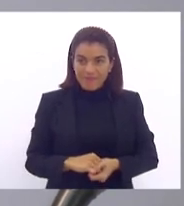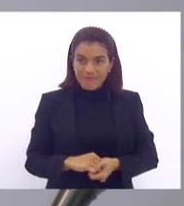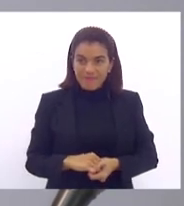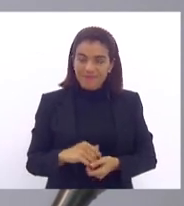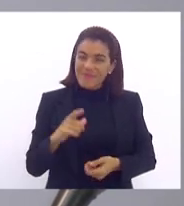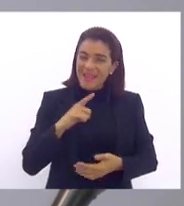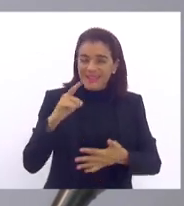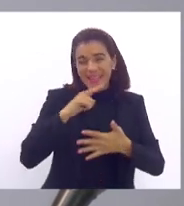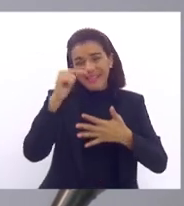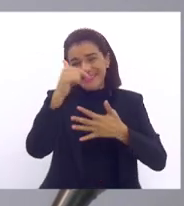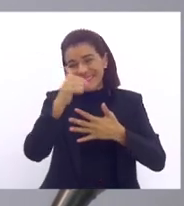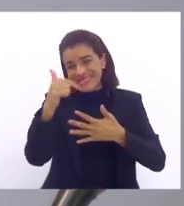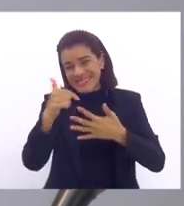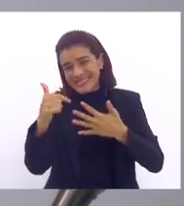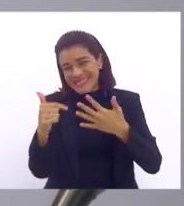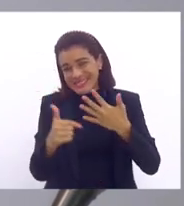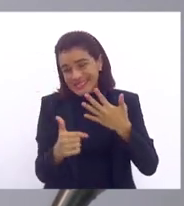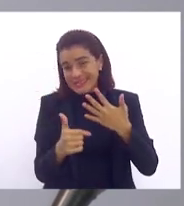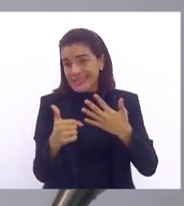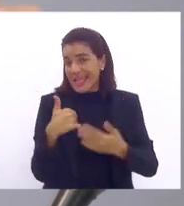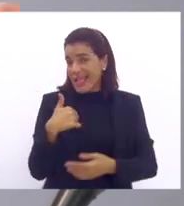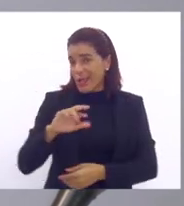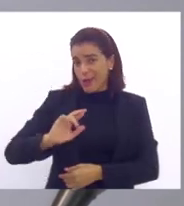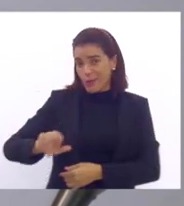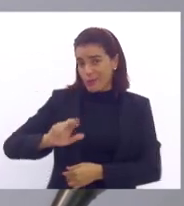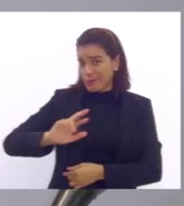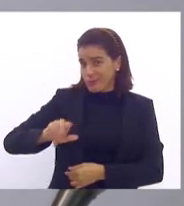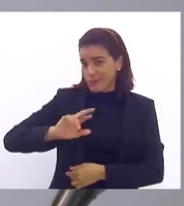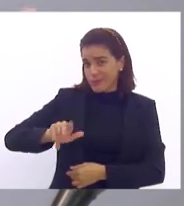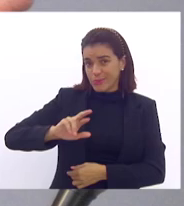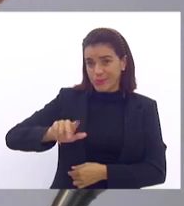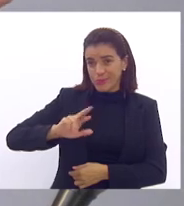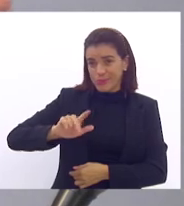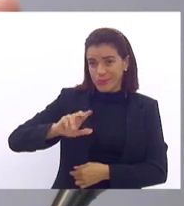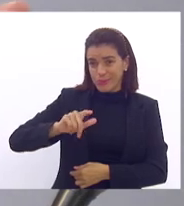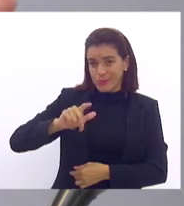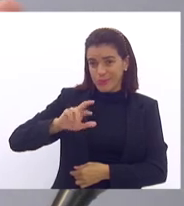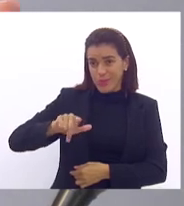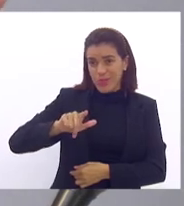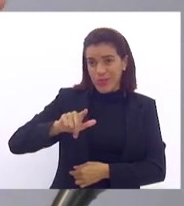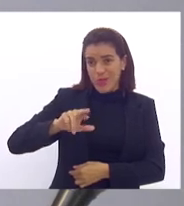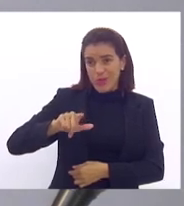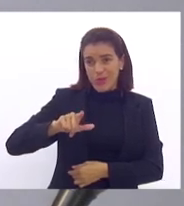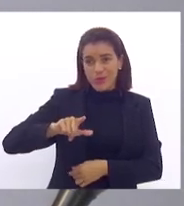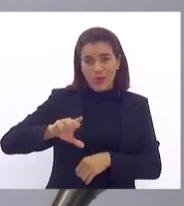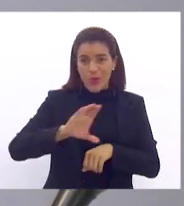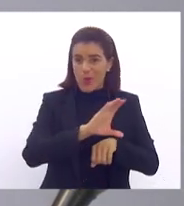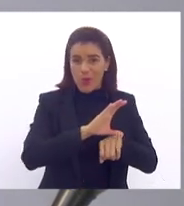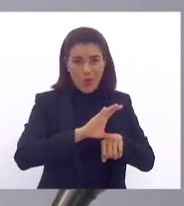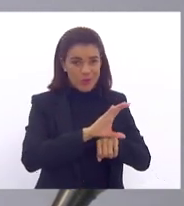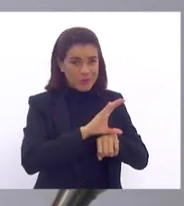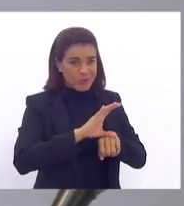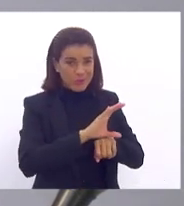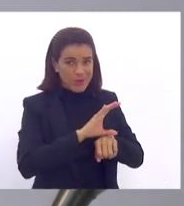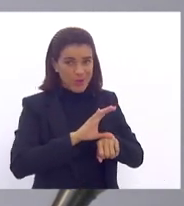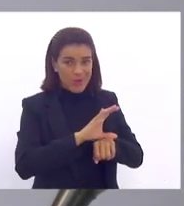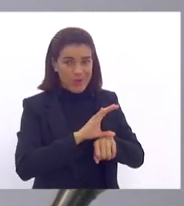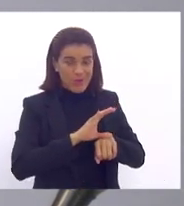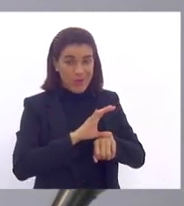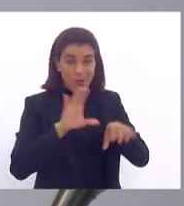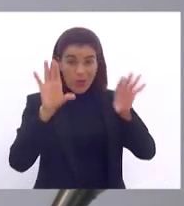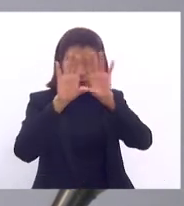muitas questões eu não sou um constitucionalista eu acho que quando o